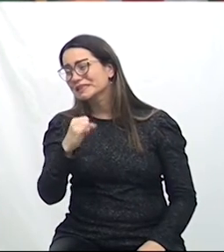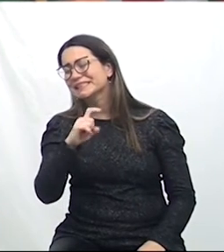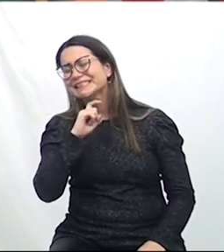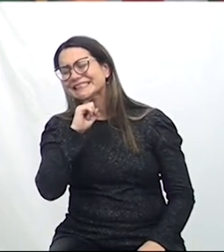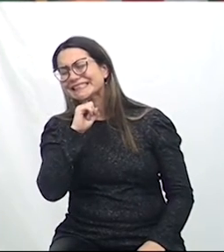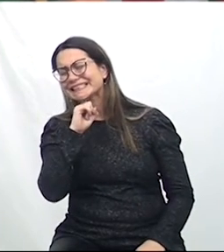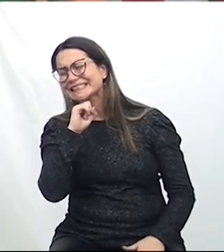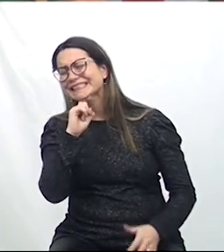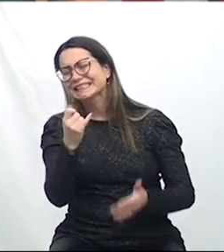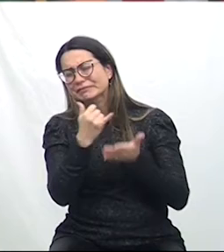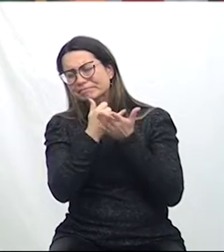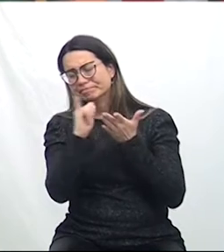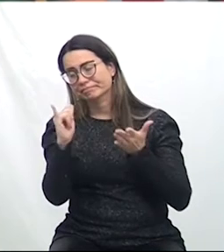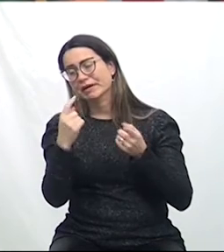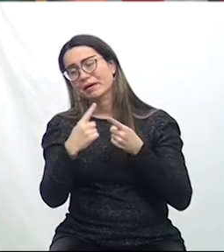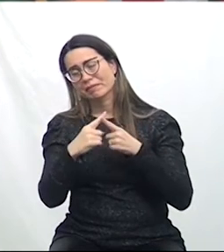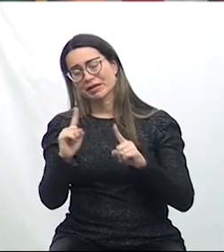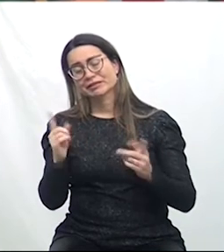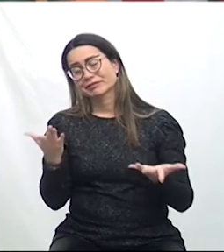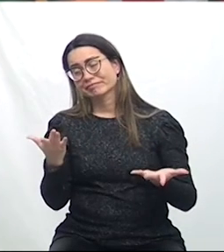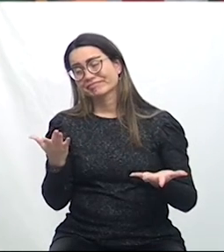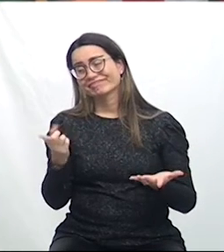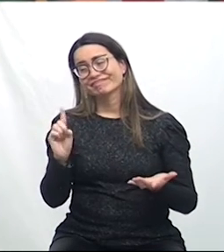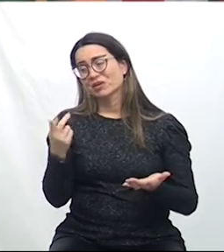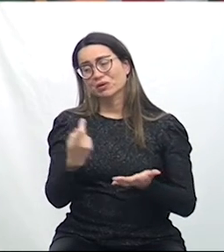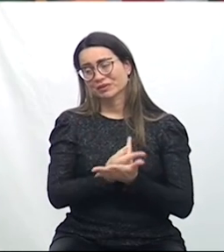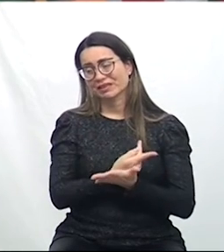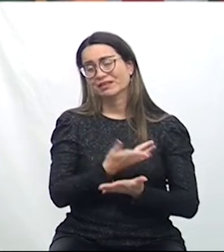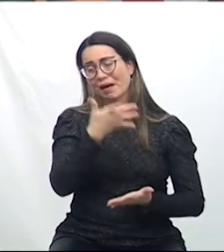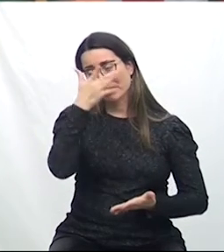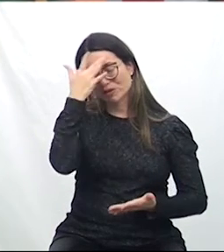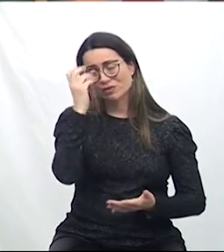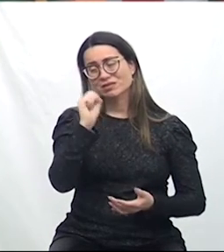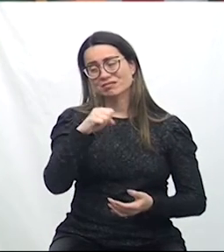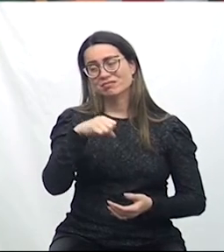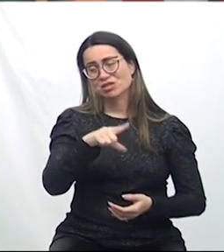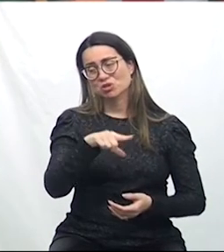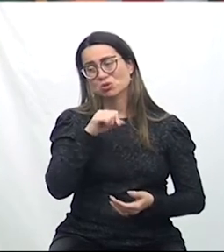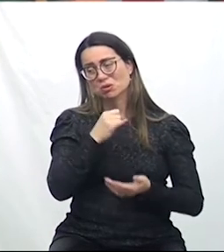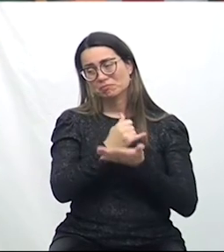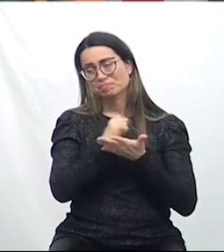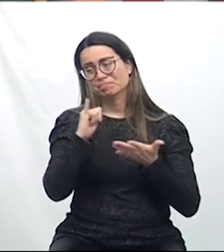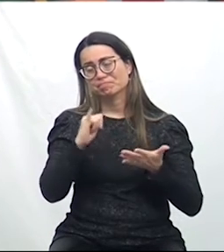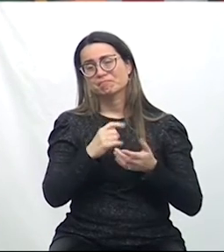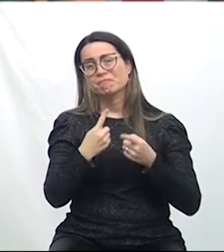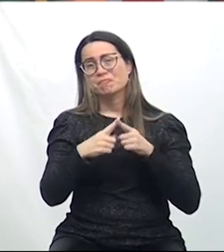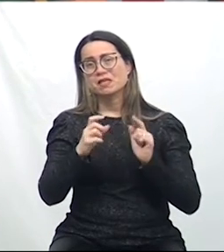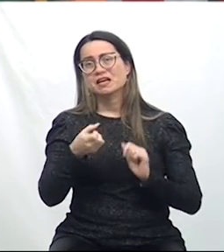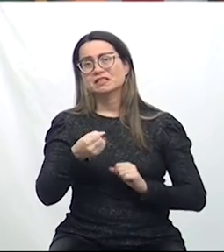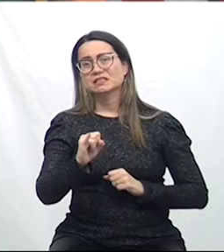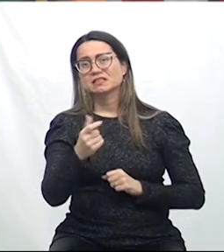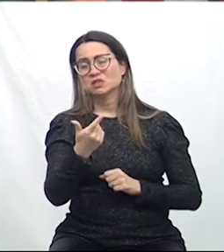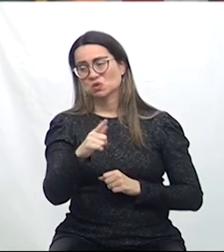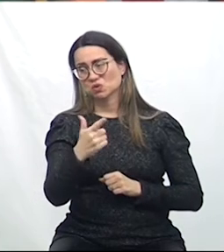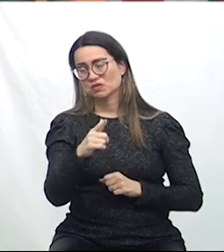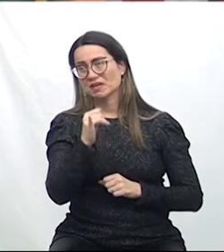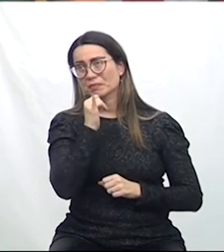essa a realidade que a gente vive. E se não tiver realmente esse